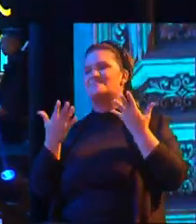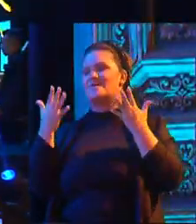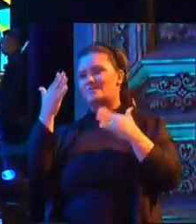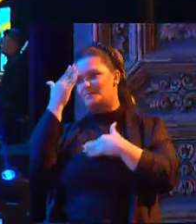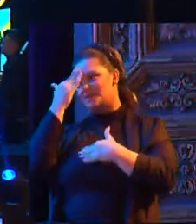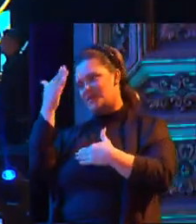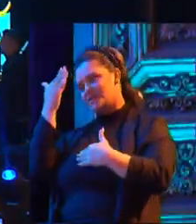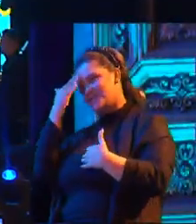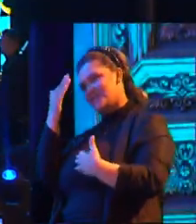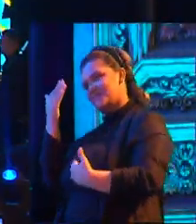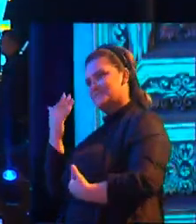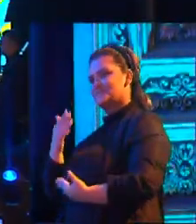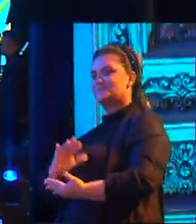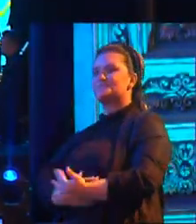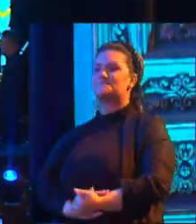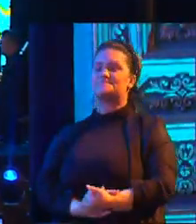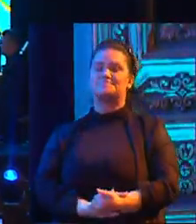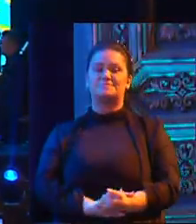Pelé.